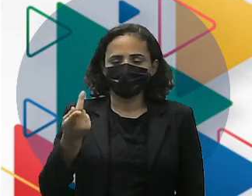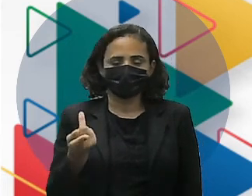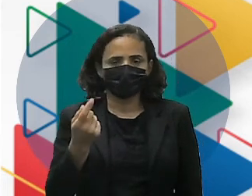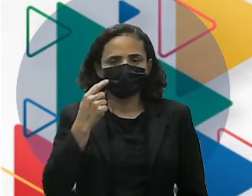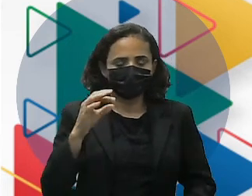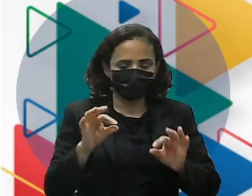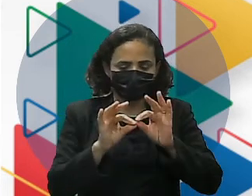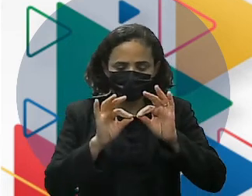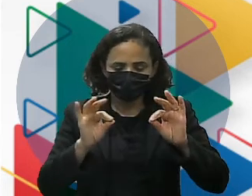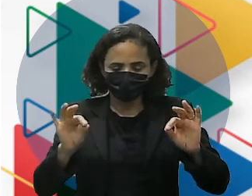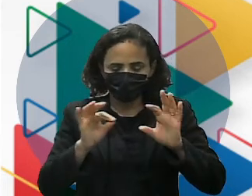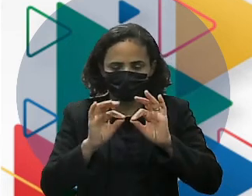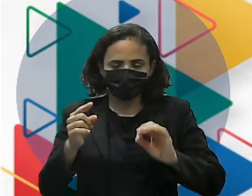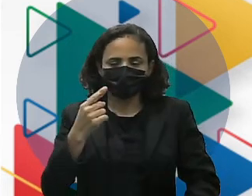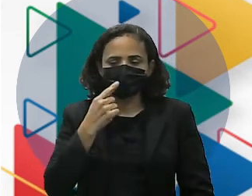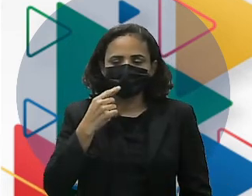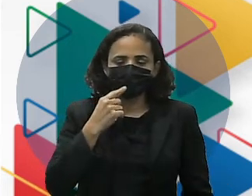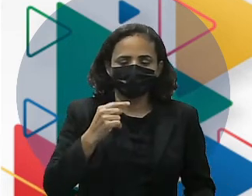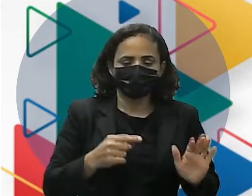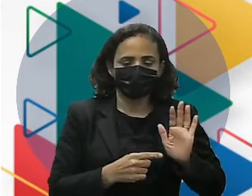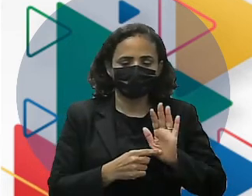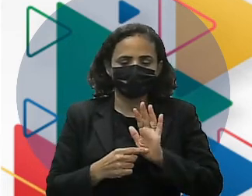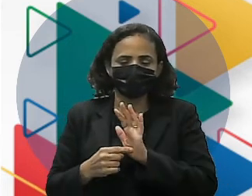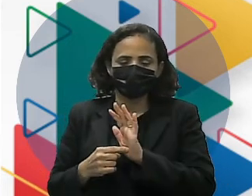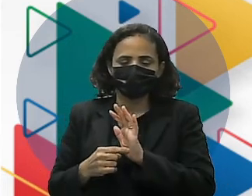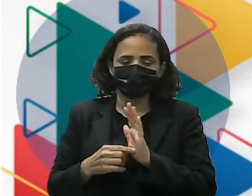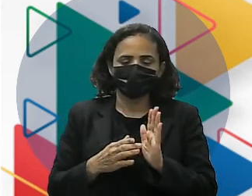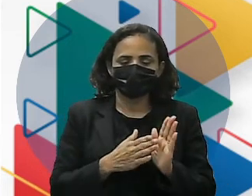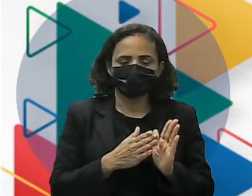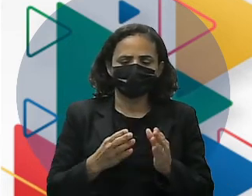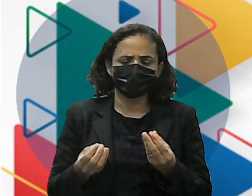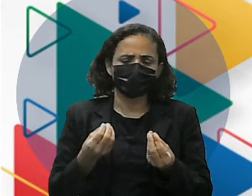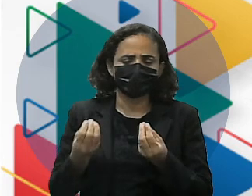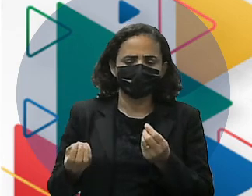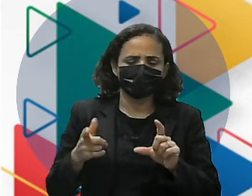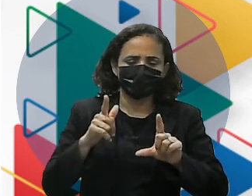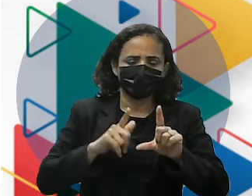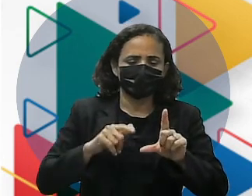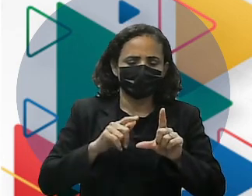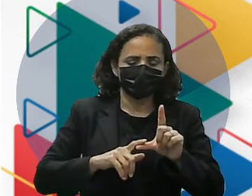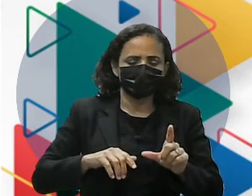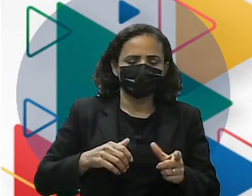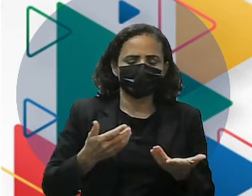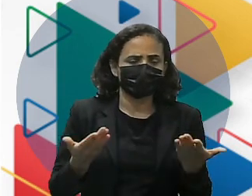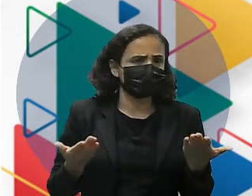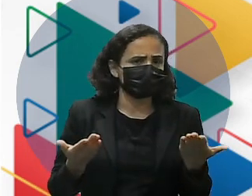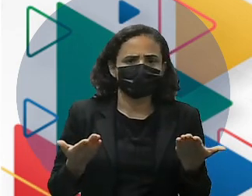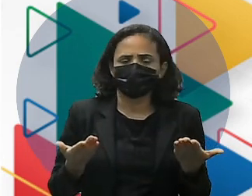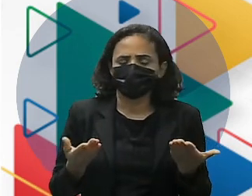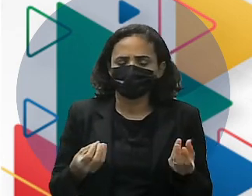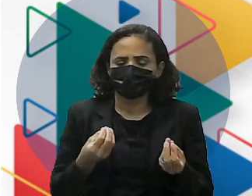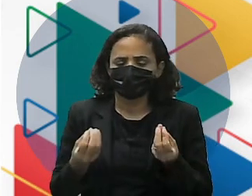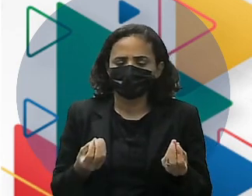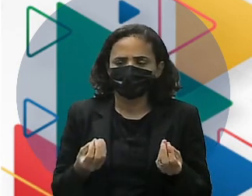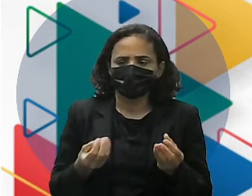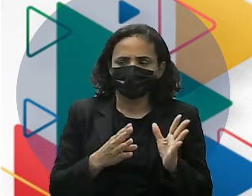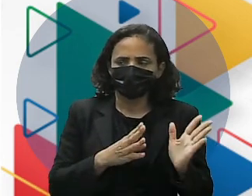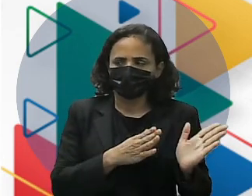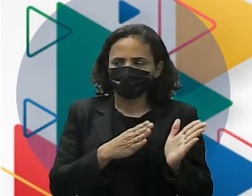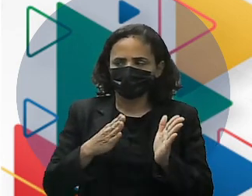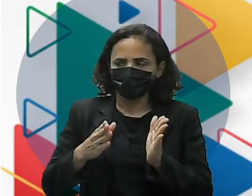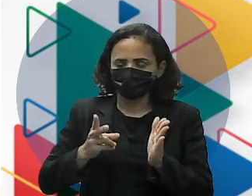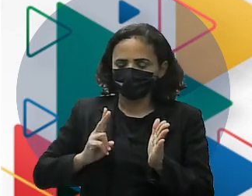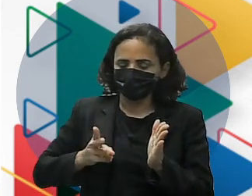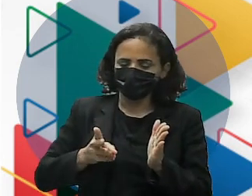Robertão, apontando para 220 kWh. E na letra A, essa linha vermelha está indicando para a gente